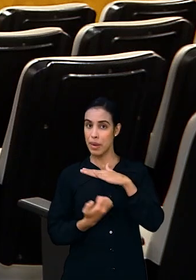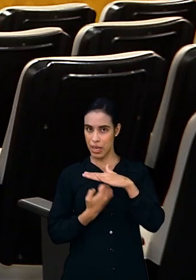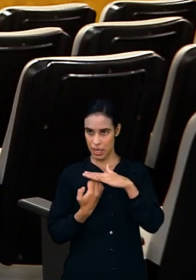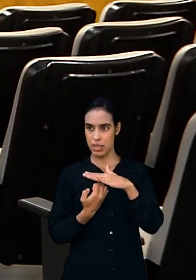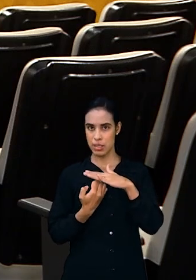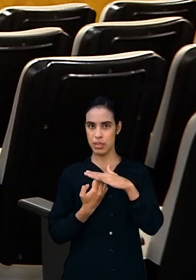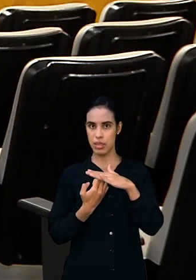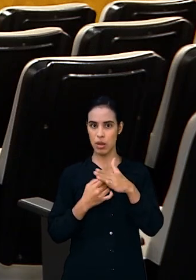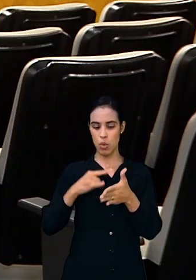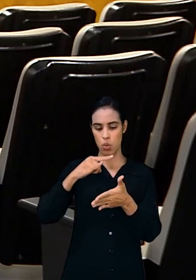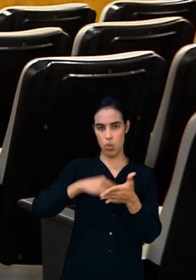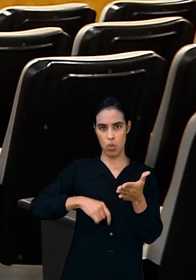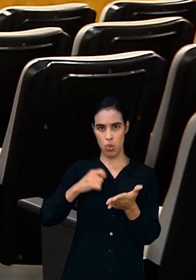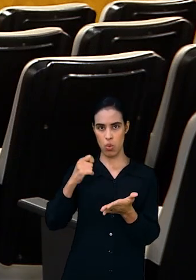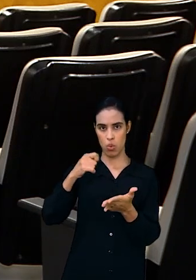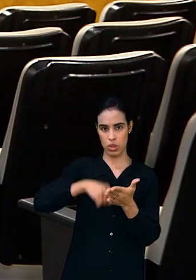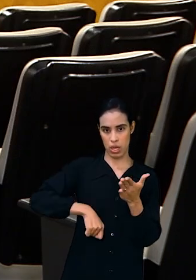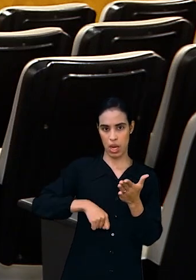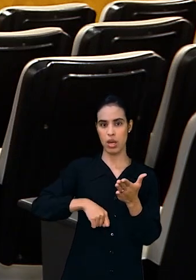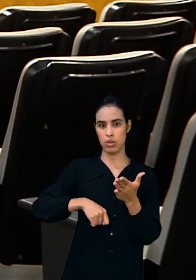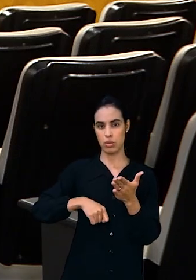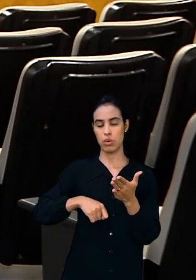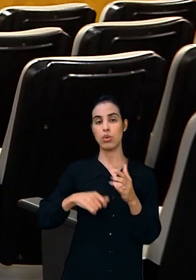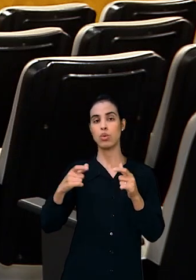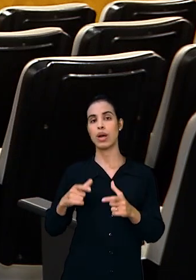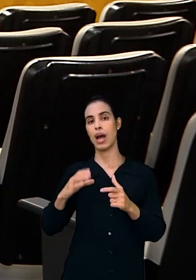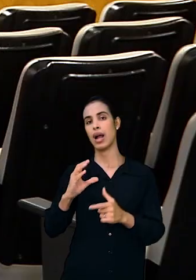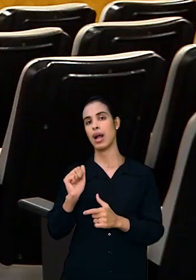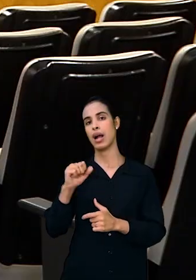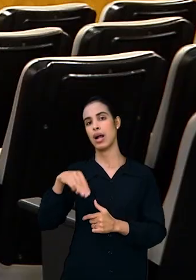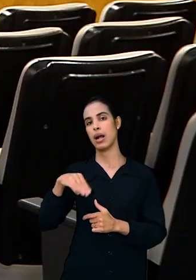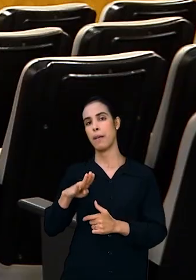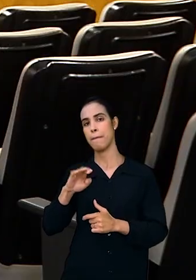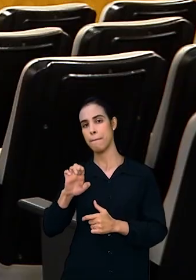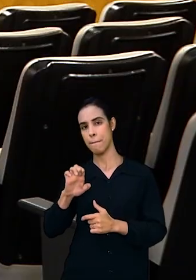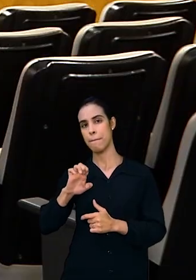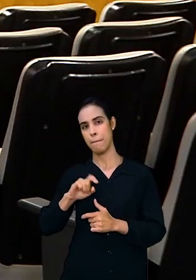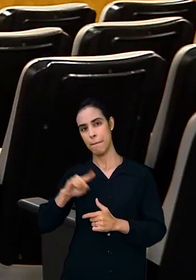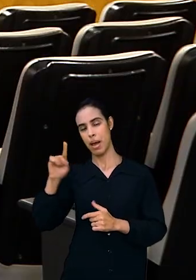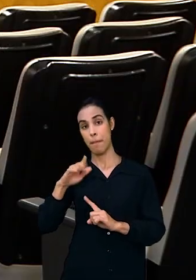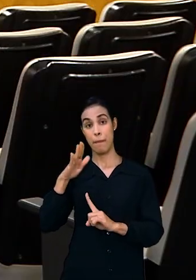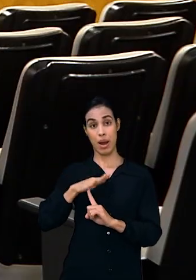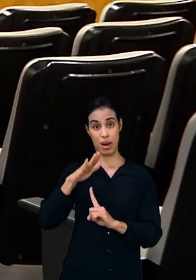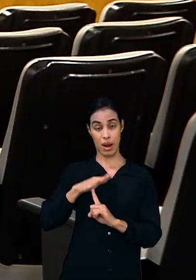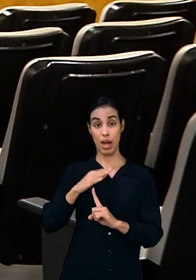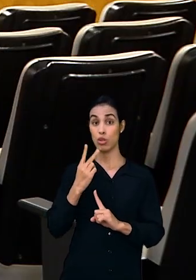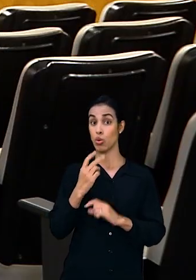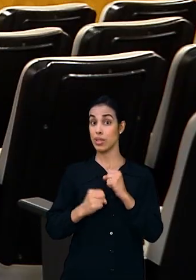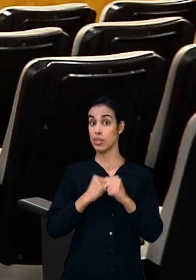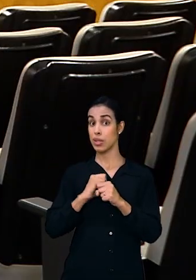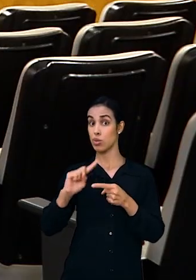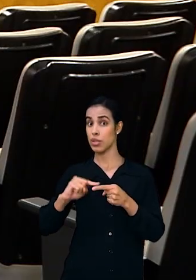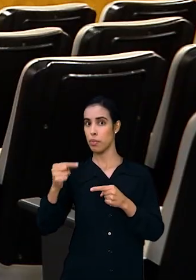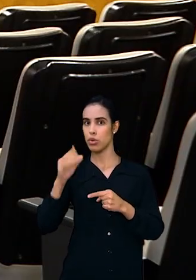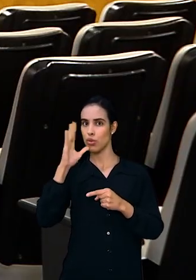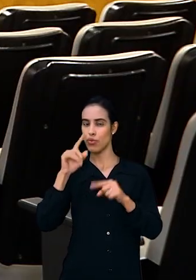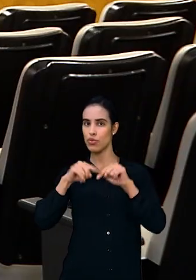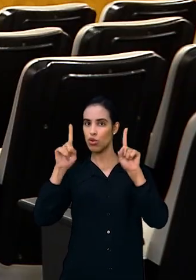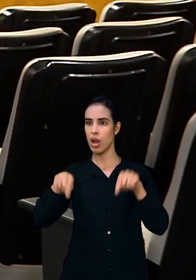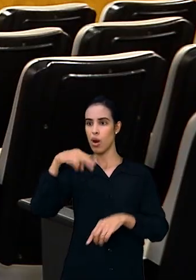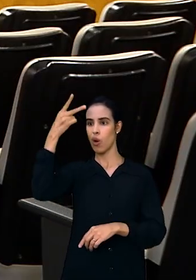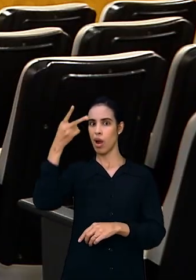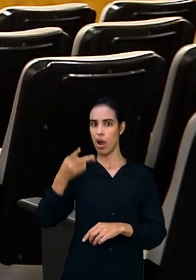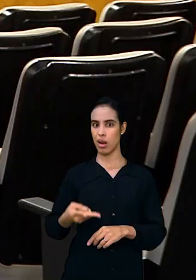A empresa havia sido contratada por uma metalúrgica de Cambé, no Paraná, 2 anos depois que um prestador de